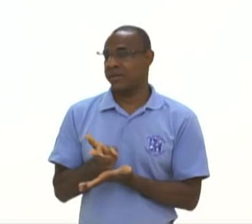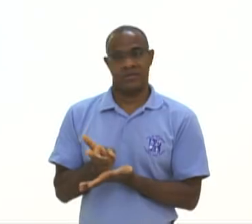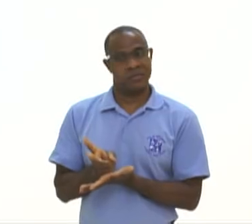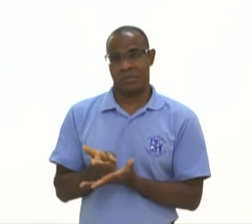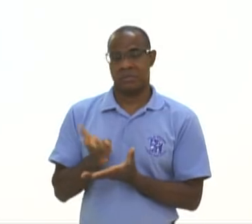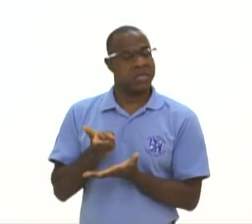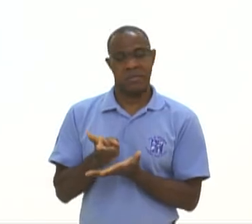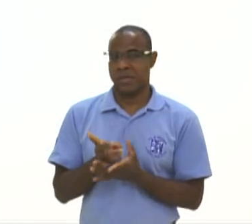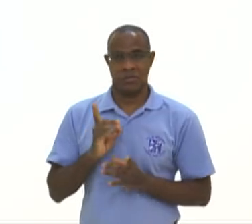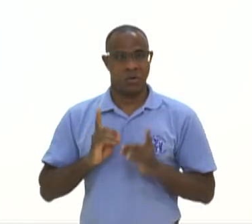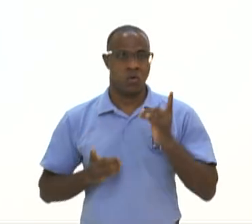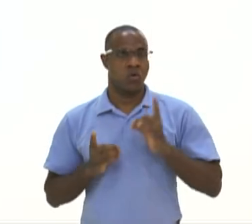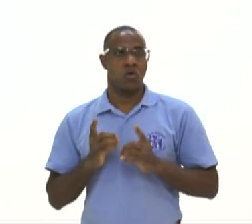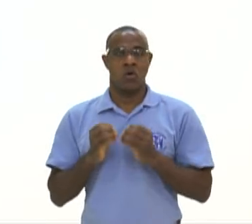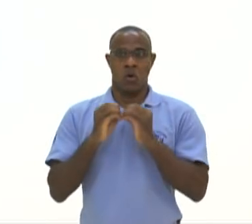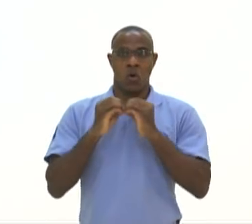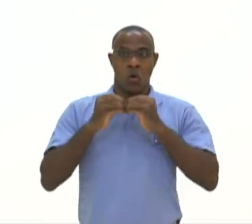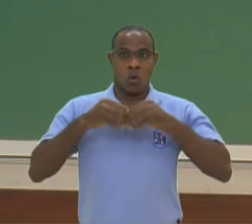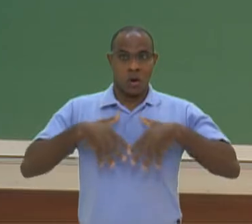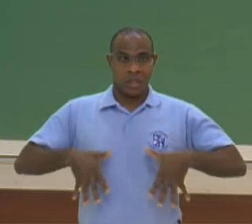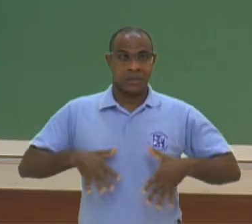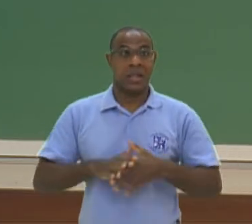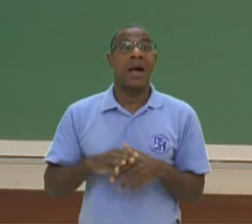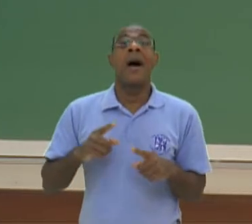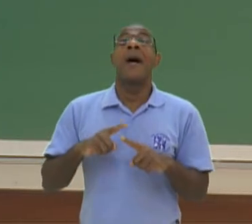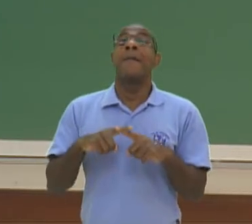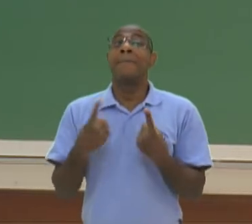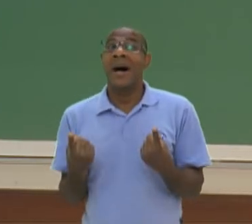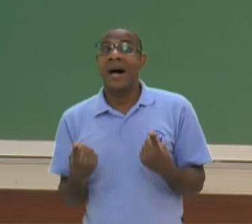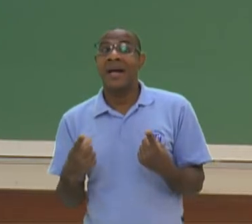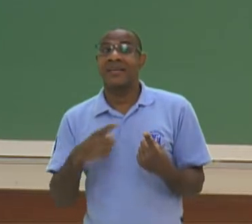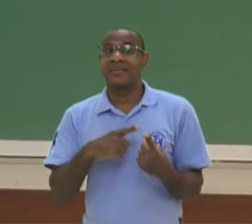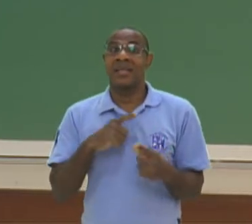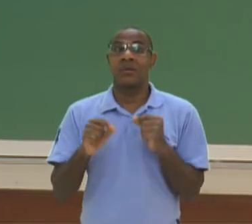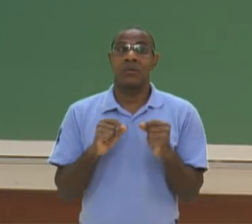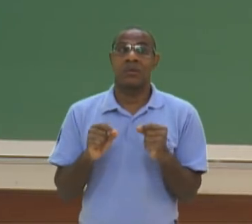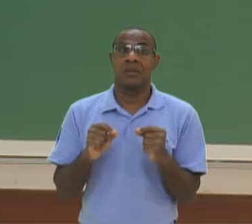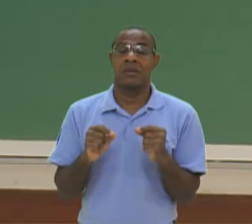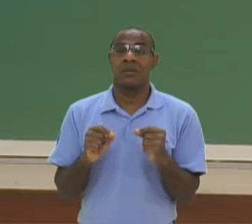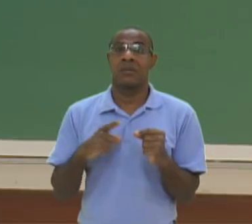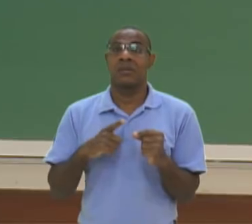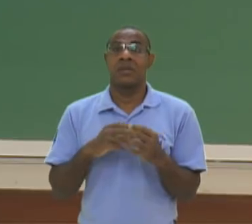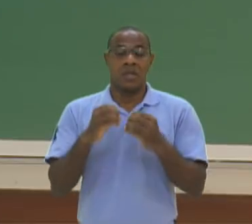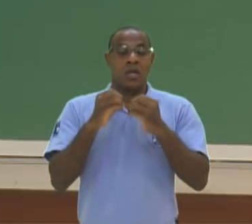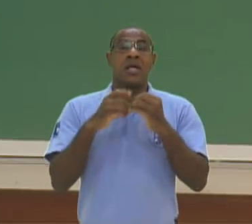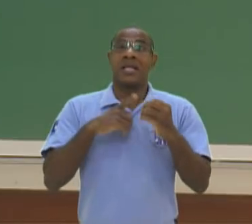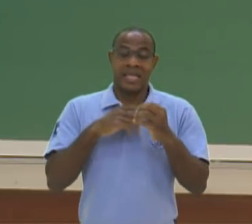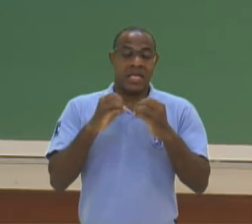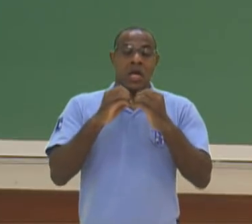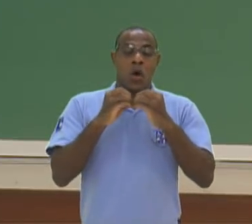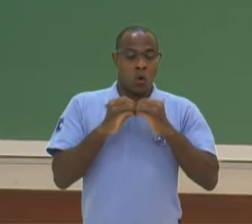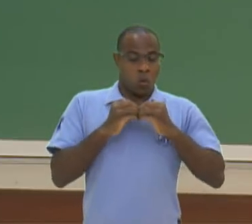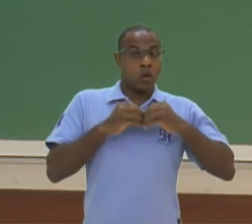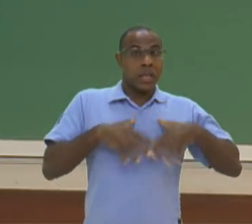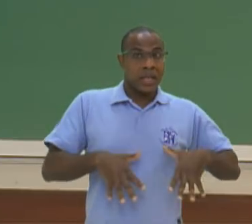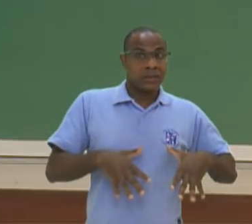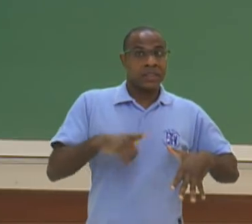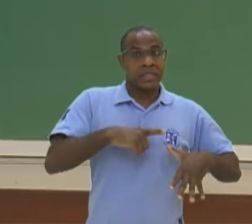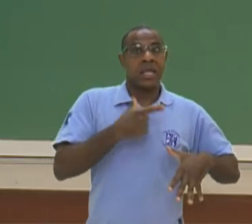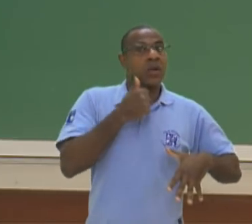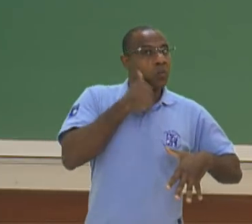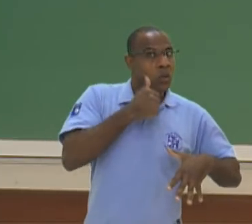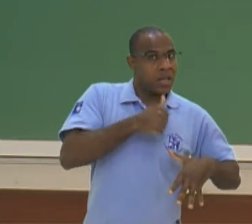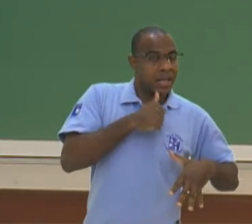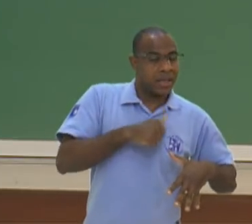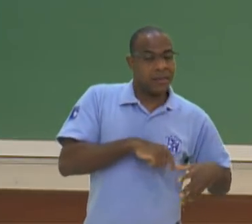homem quanto na mulher. Mas existem glândulas que estão presentes na mulher, como os ovários, que